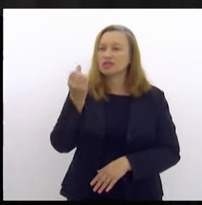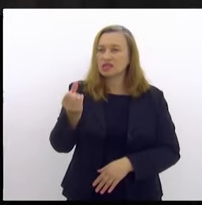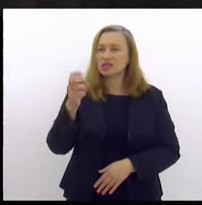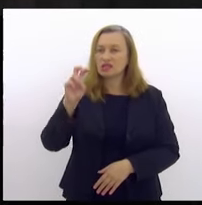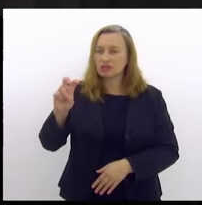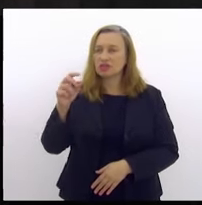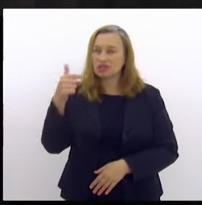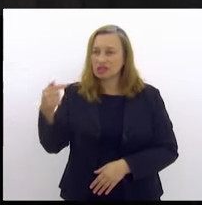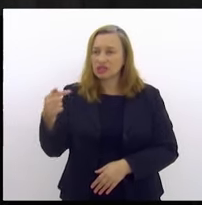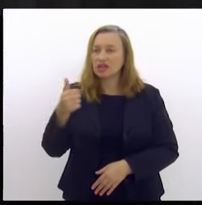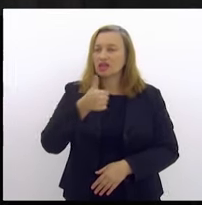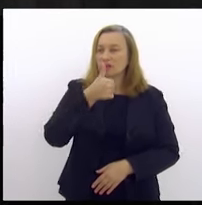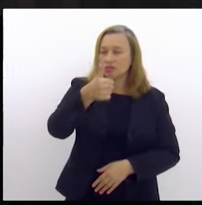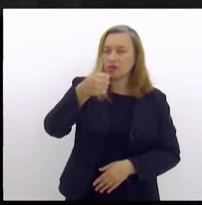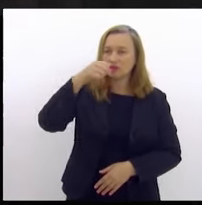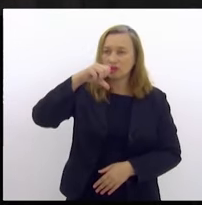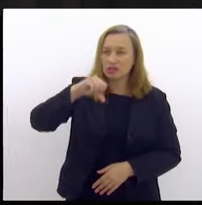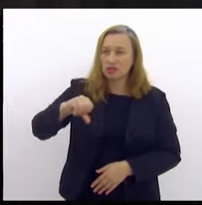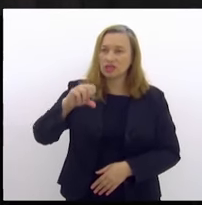4.657 de